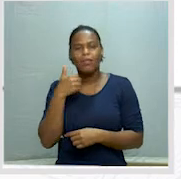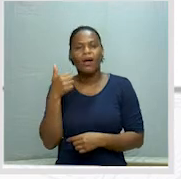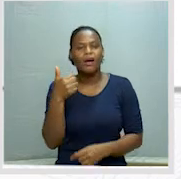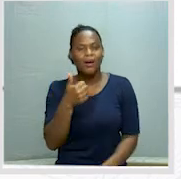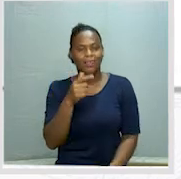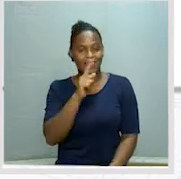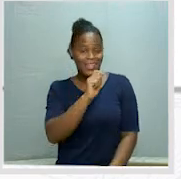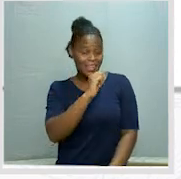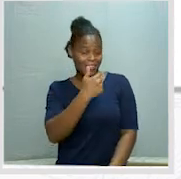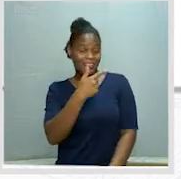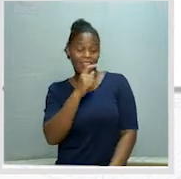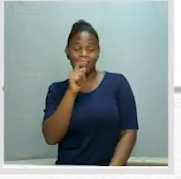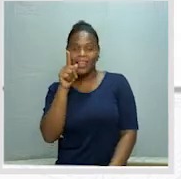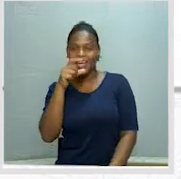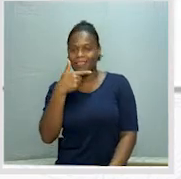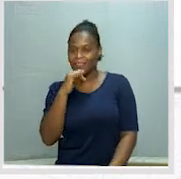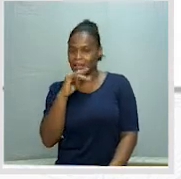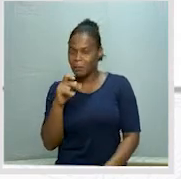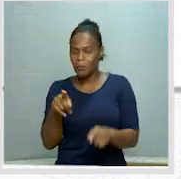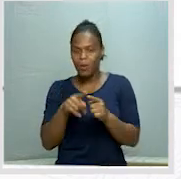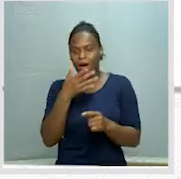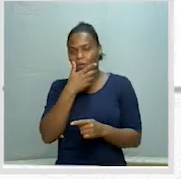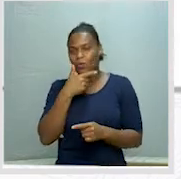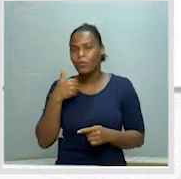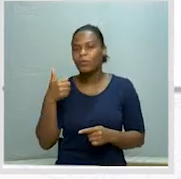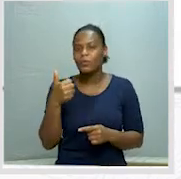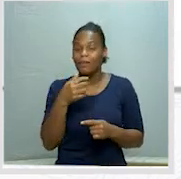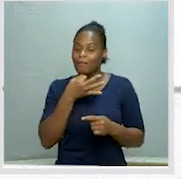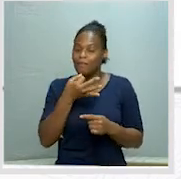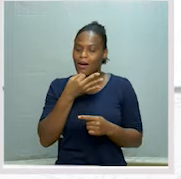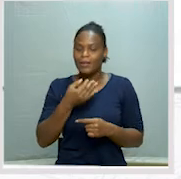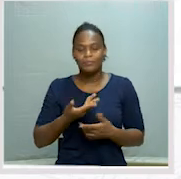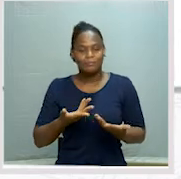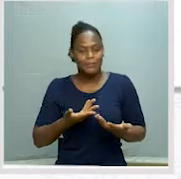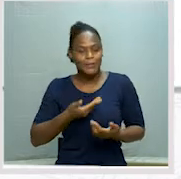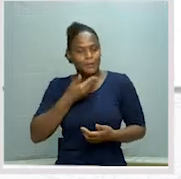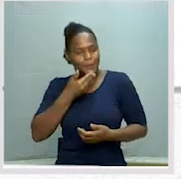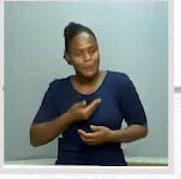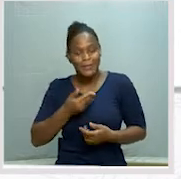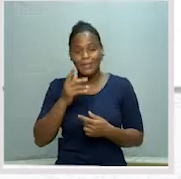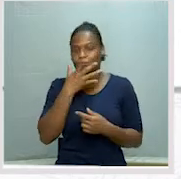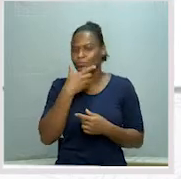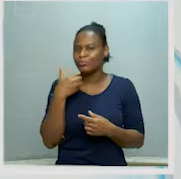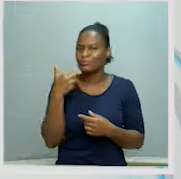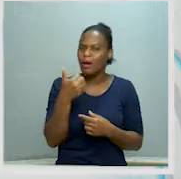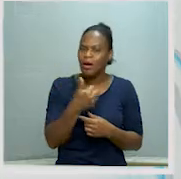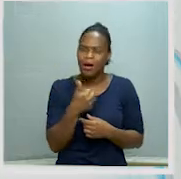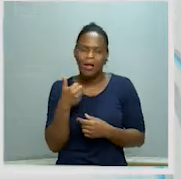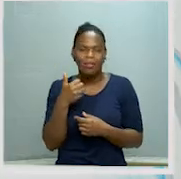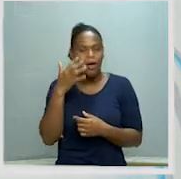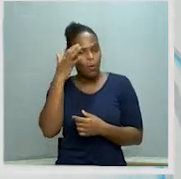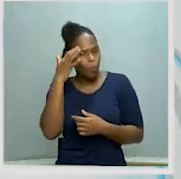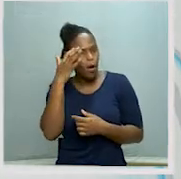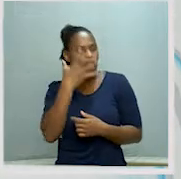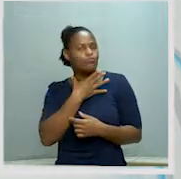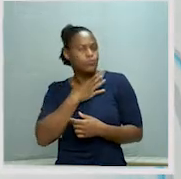a trabalhar esse tema. Hoje vamos falar sobre experiência estética e juízo de gosto. Na